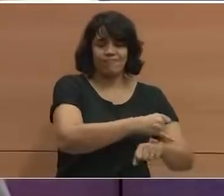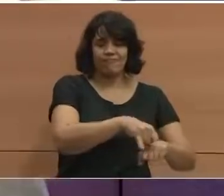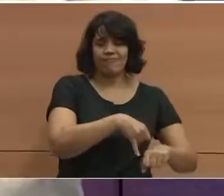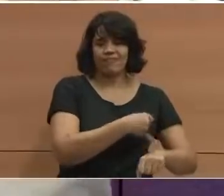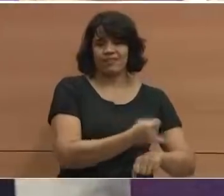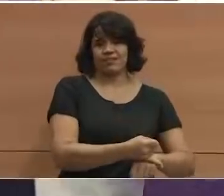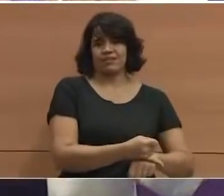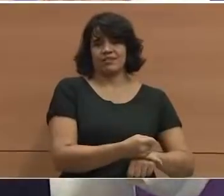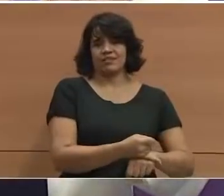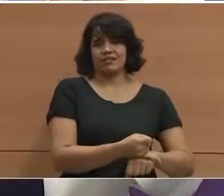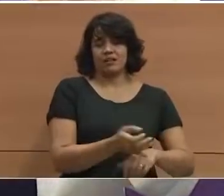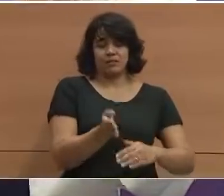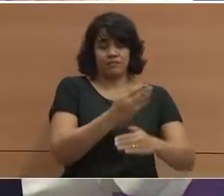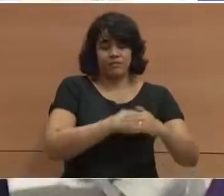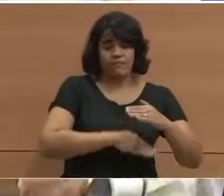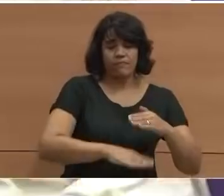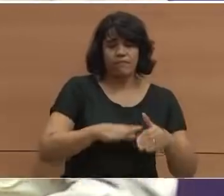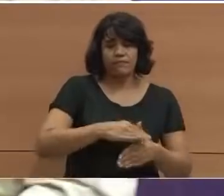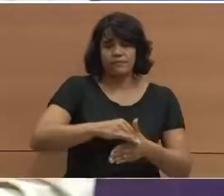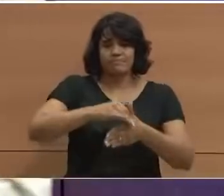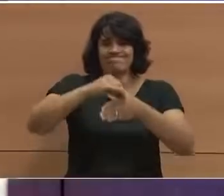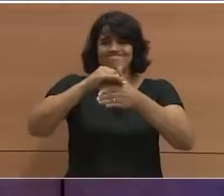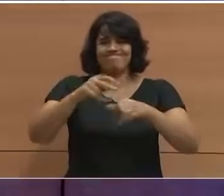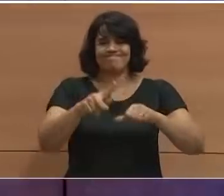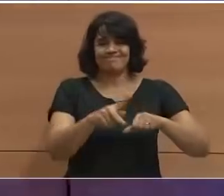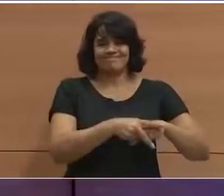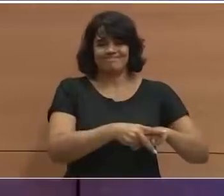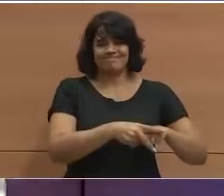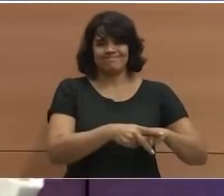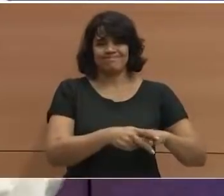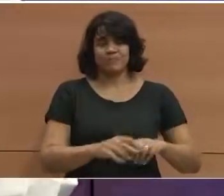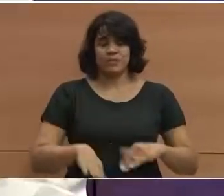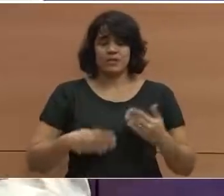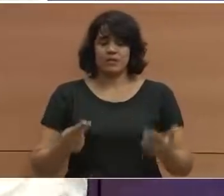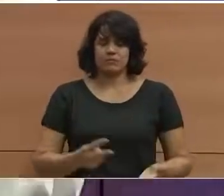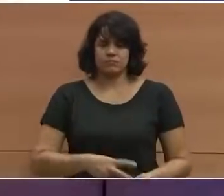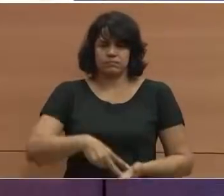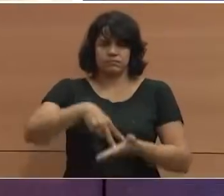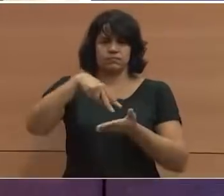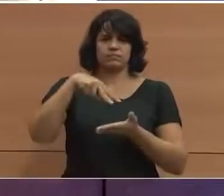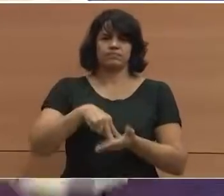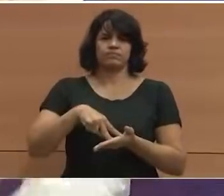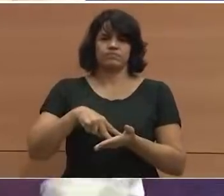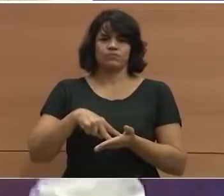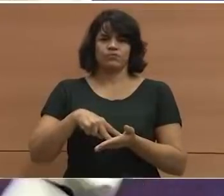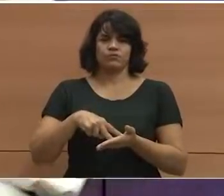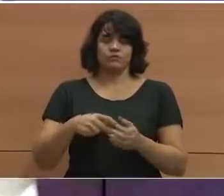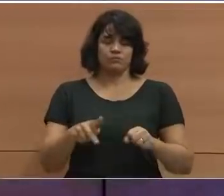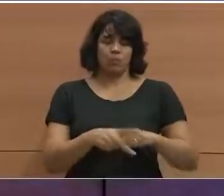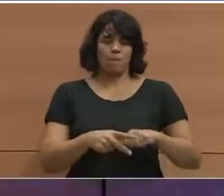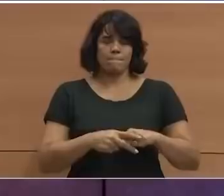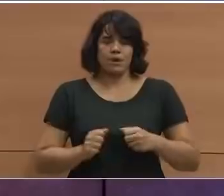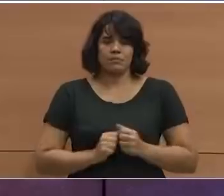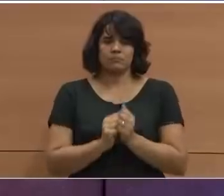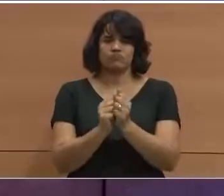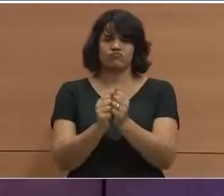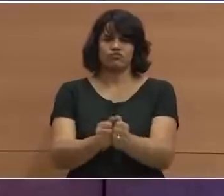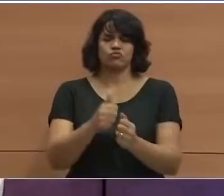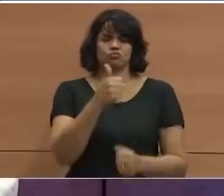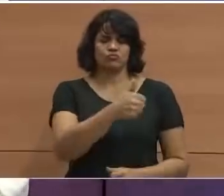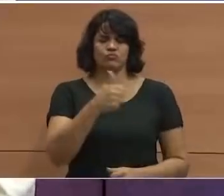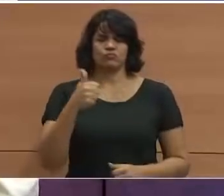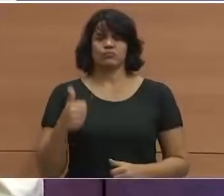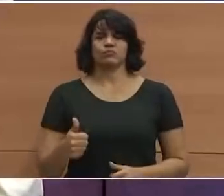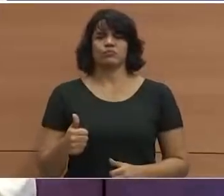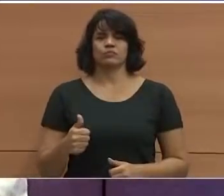sob liderança forte de Pedro. Então se levantou Pedro com os 11 e, erguendo a voz,